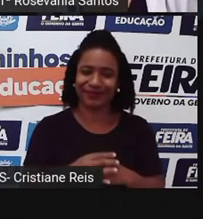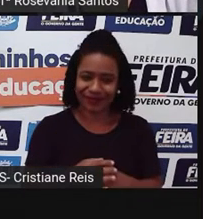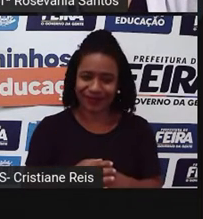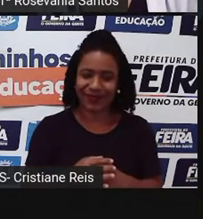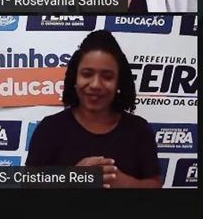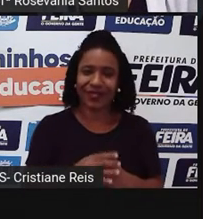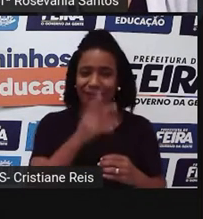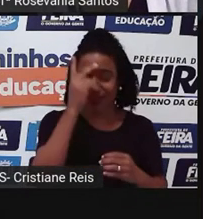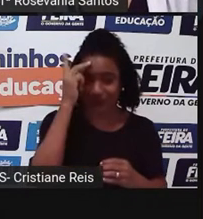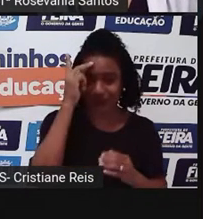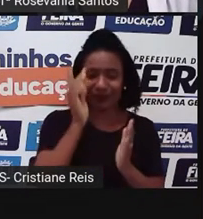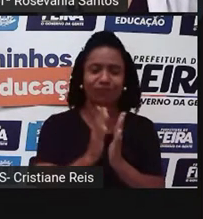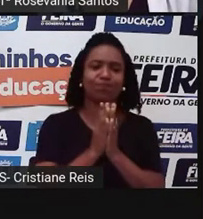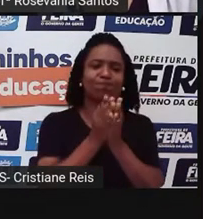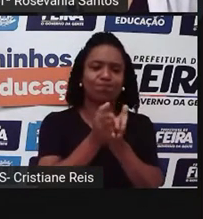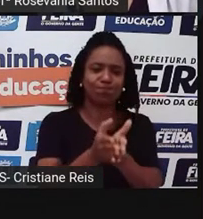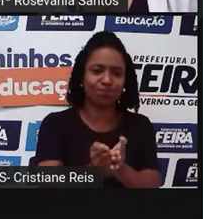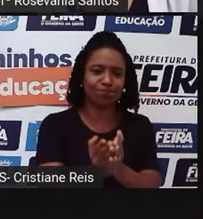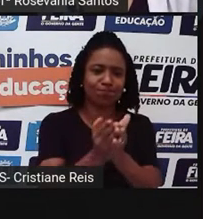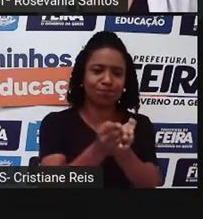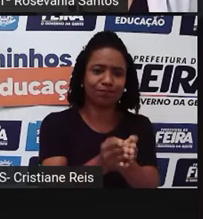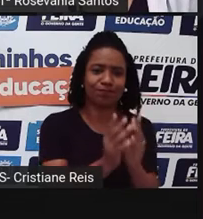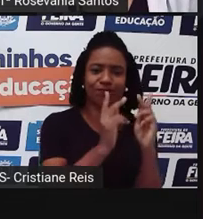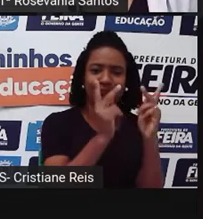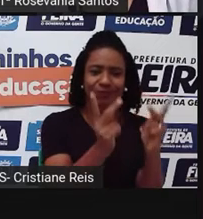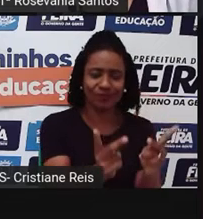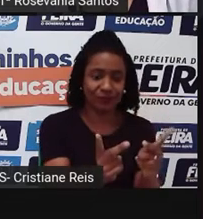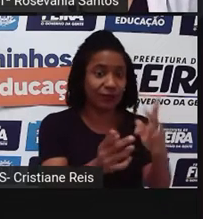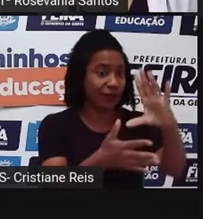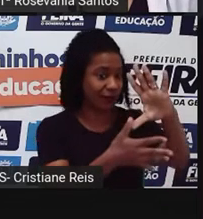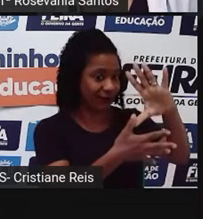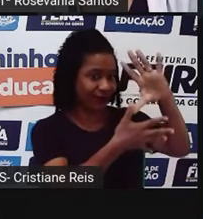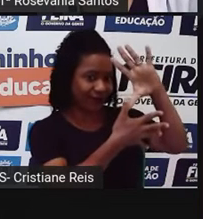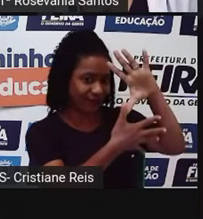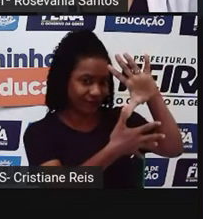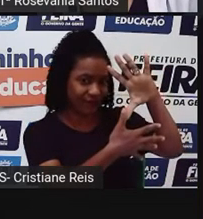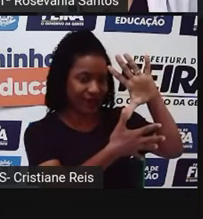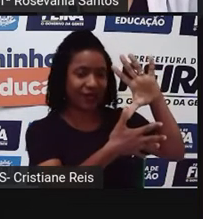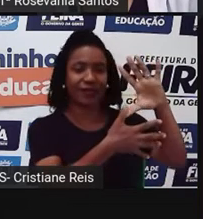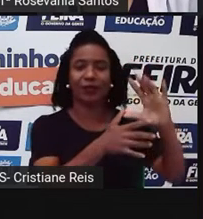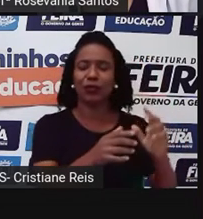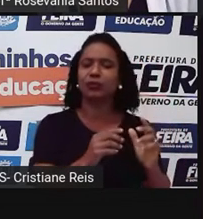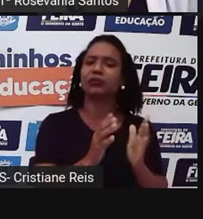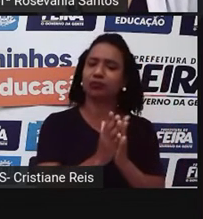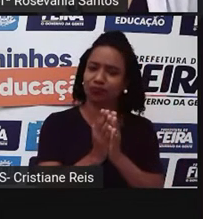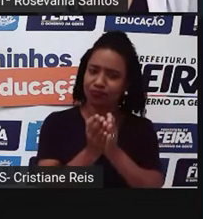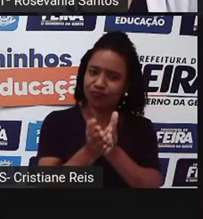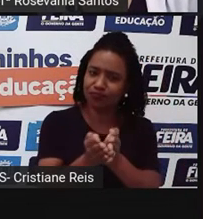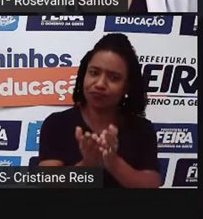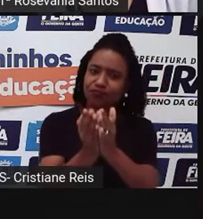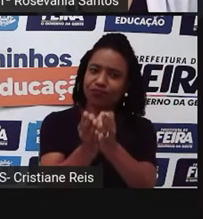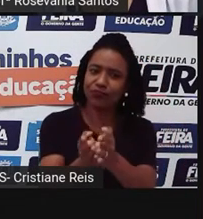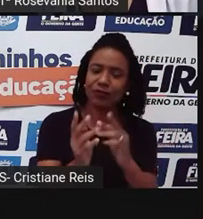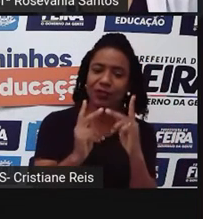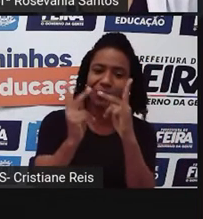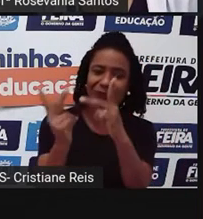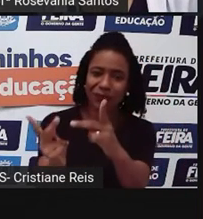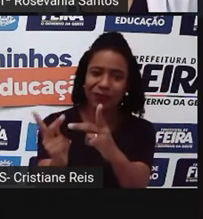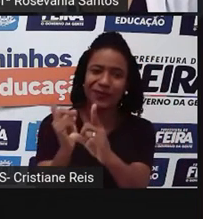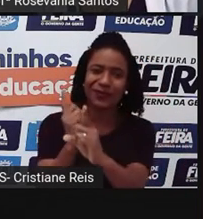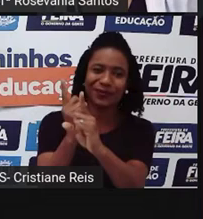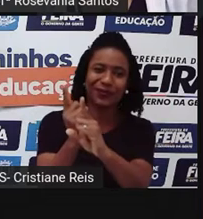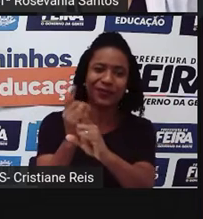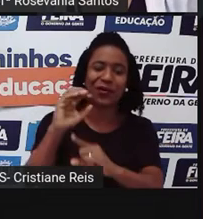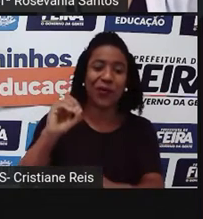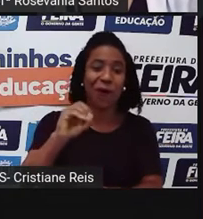de descobrimento, foi que se descobriu a América, e continuando esse processo das viagens pelo mundo, descobriu-se a Oceania, e levou um